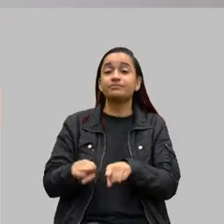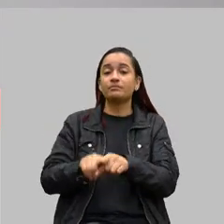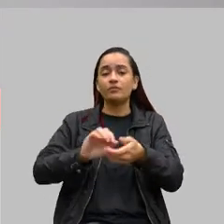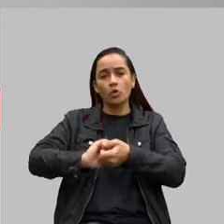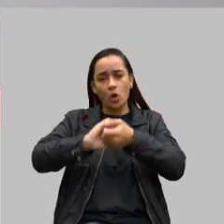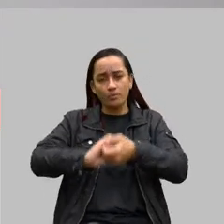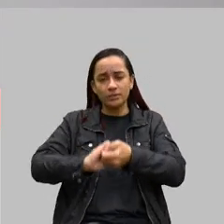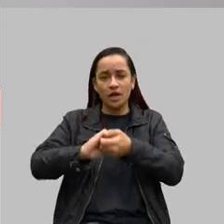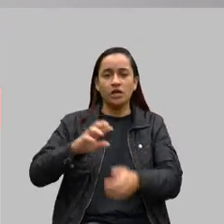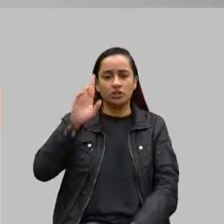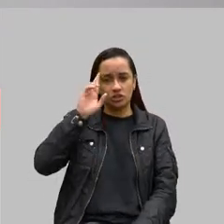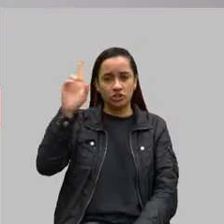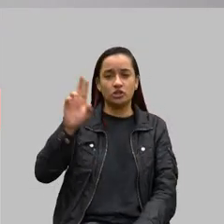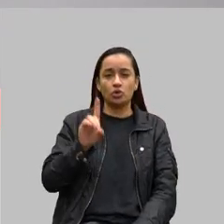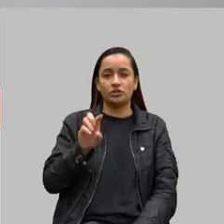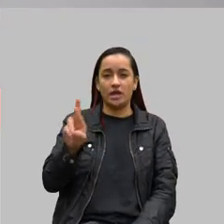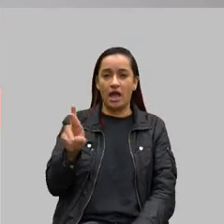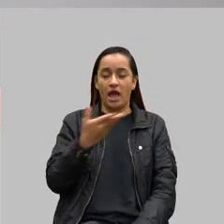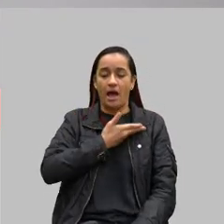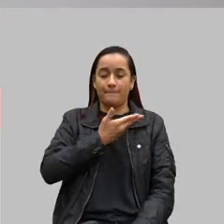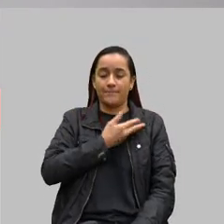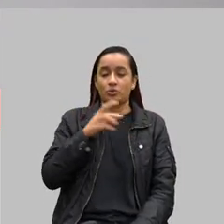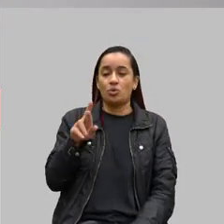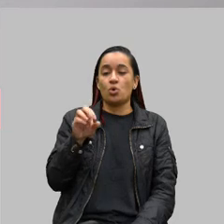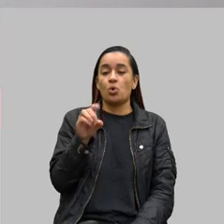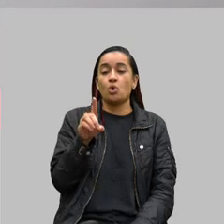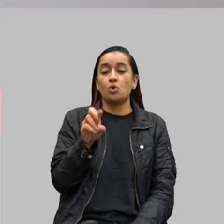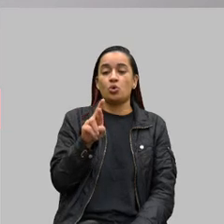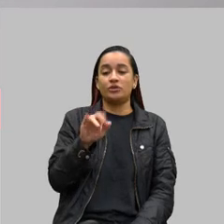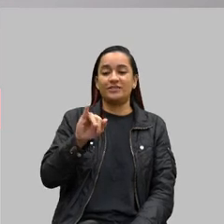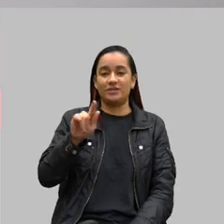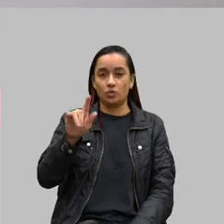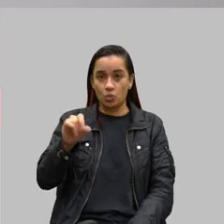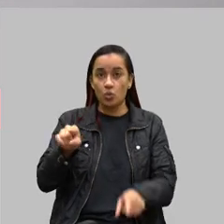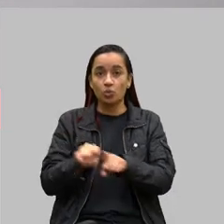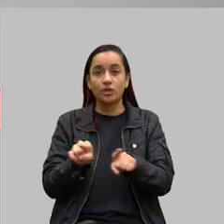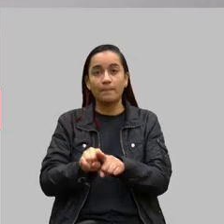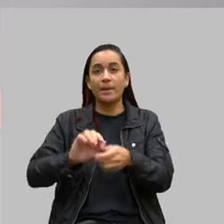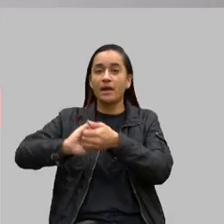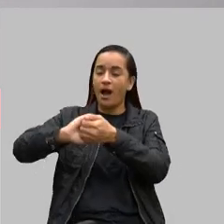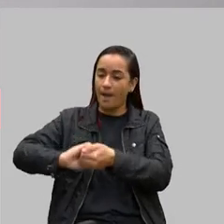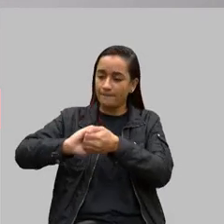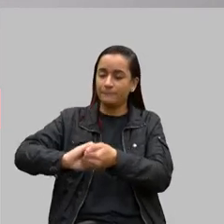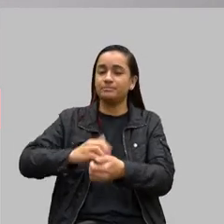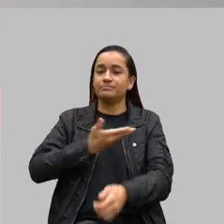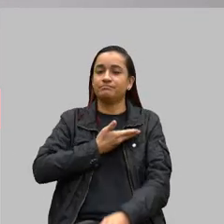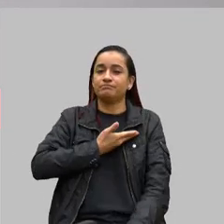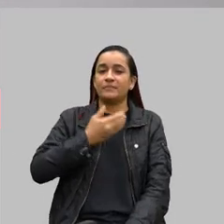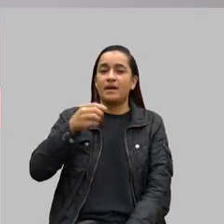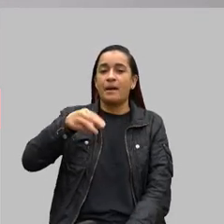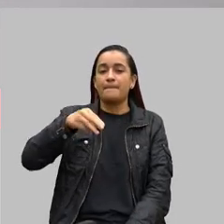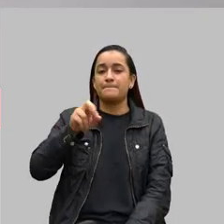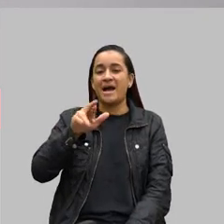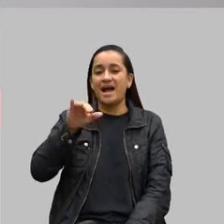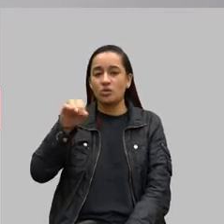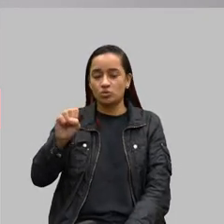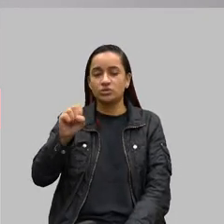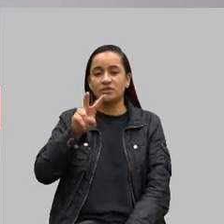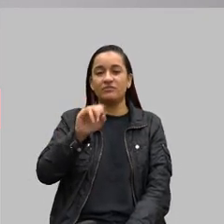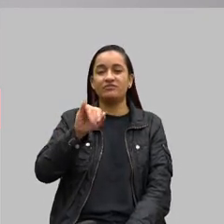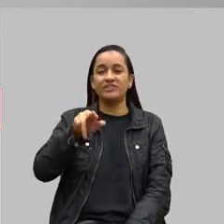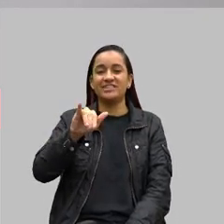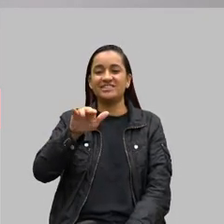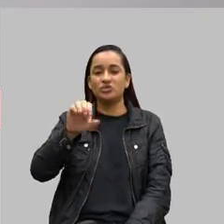Dr o amigo Rodrigo cumprimentar também e o Marcos Vinícius da agência Metropolitana que tá dando prosseguimento aí